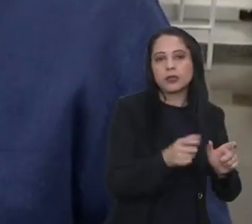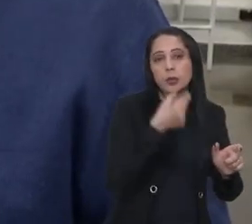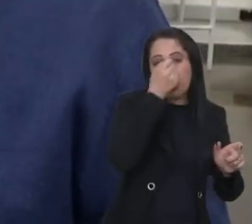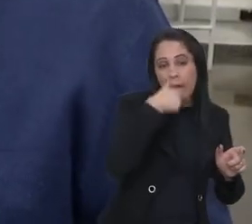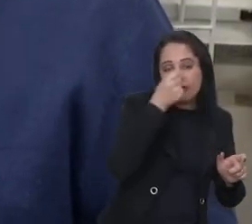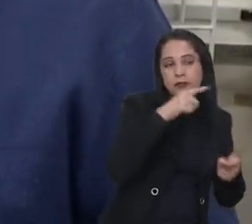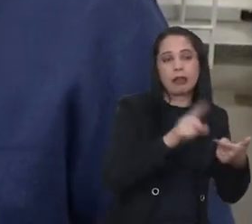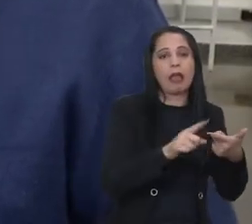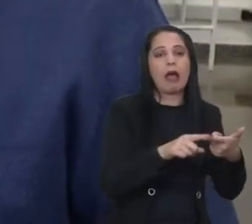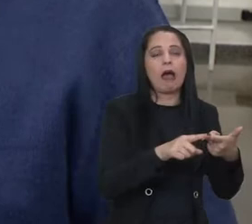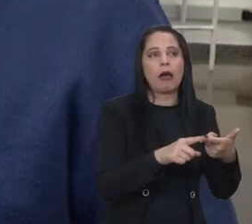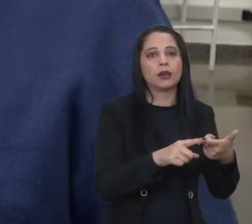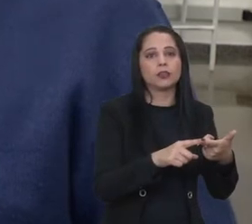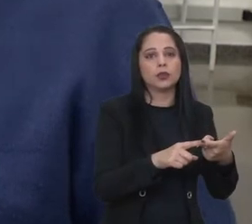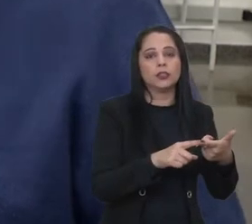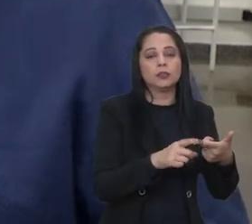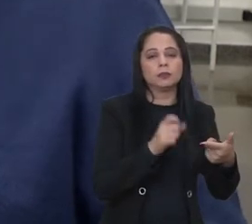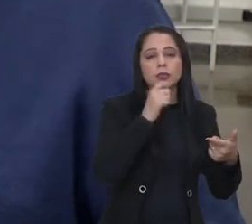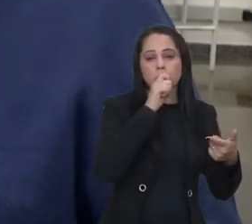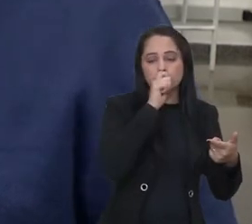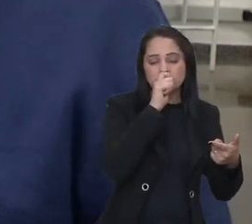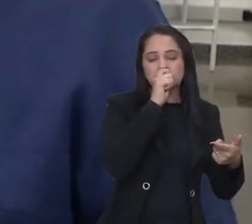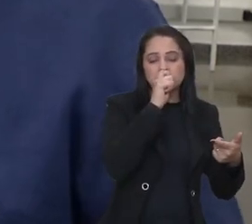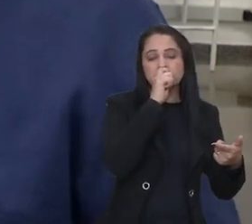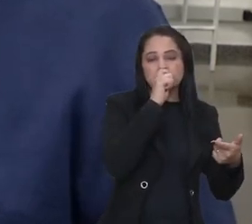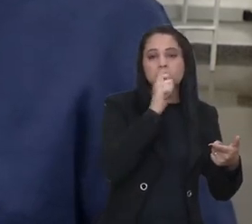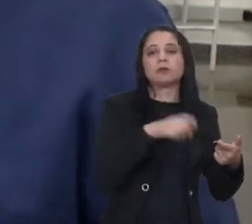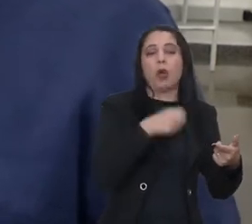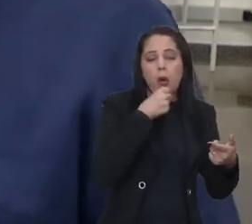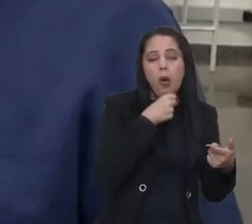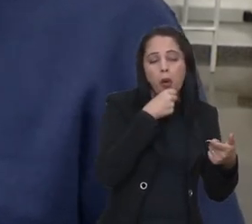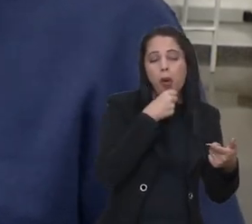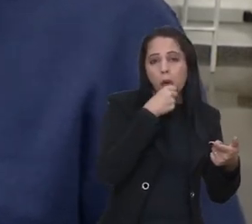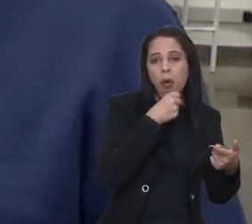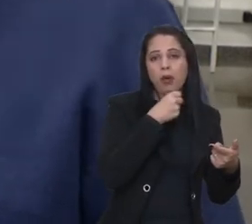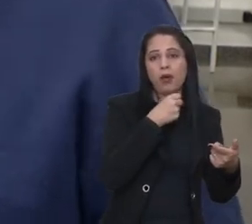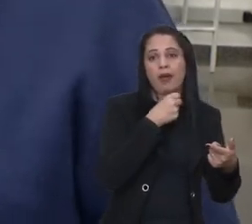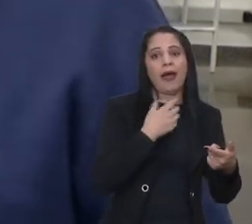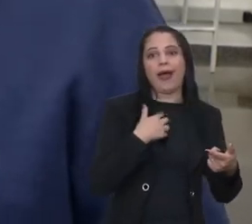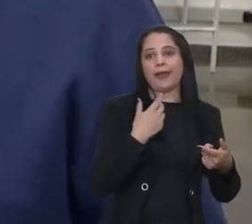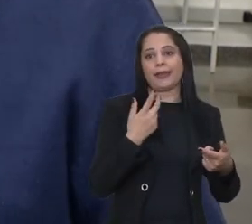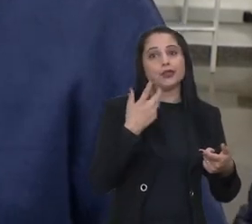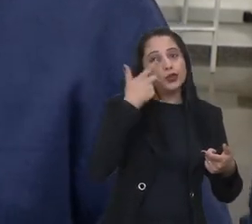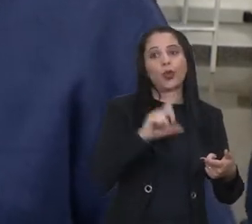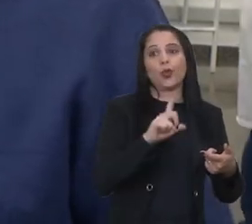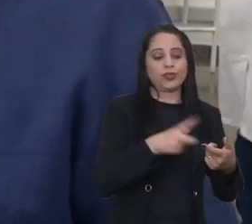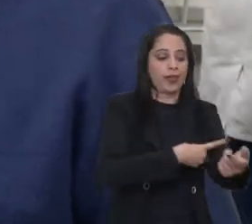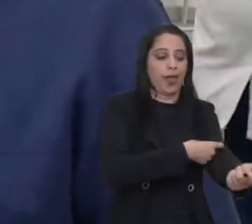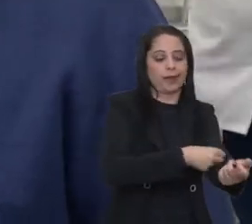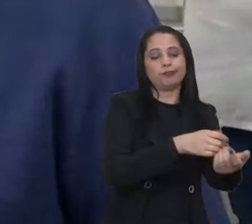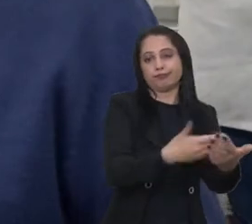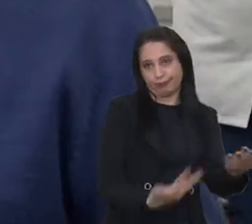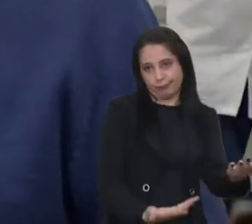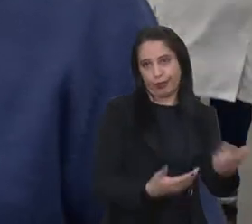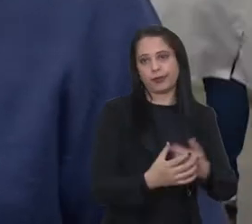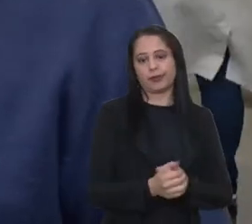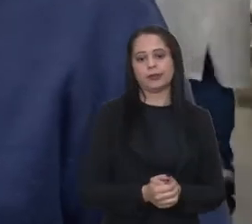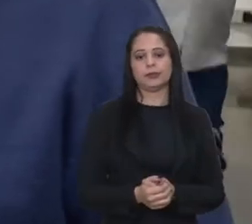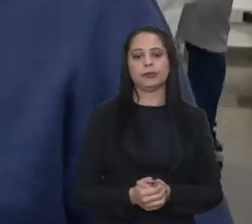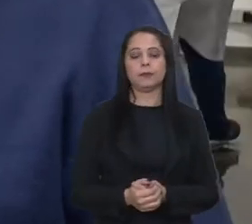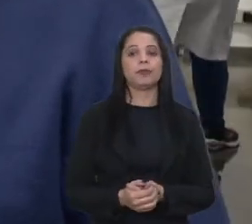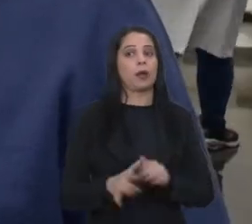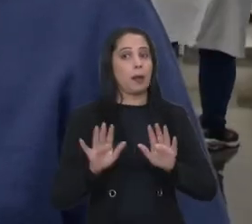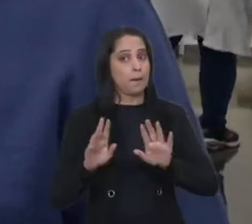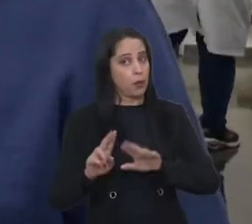impedem temporariamente a a doação de sangue como por exemplo resfriado a gripe a rinite doenças muito comuns nessa época do ano e que